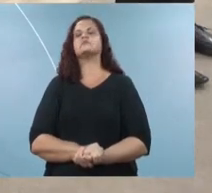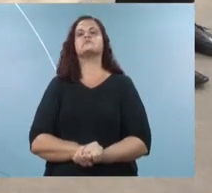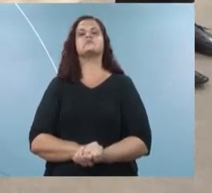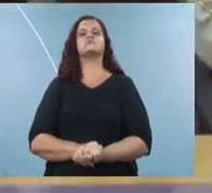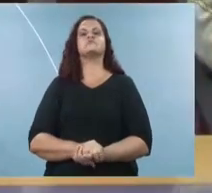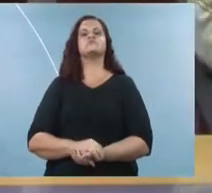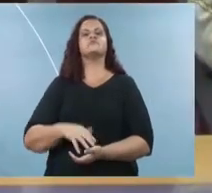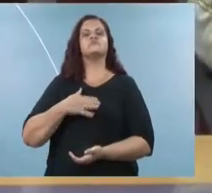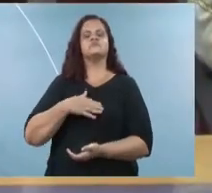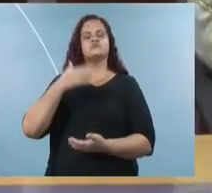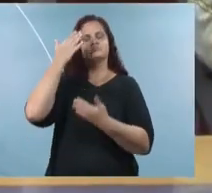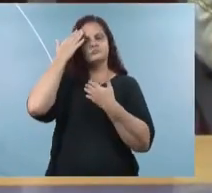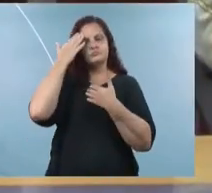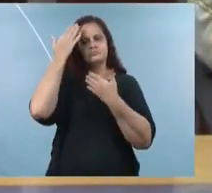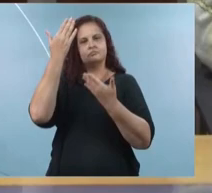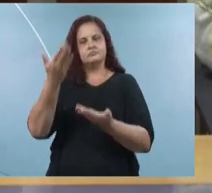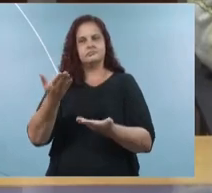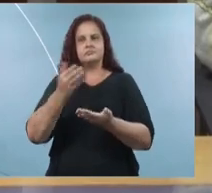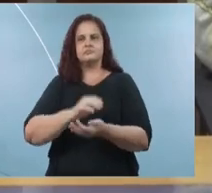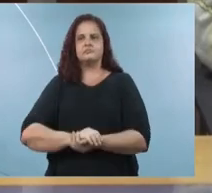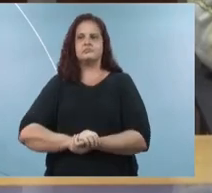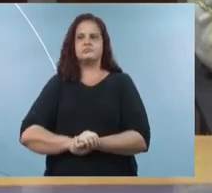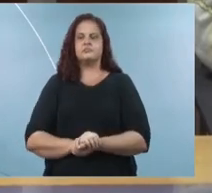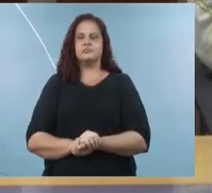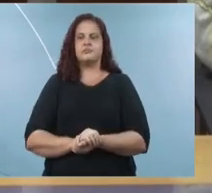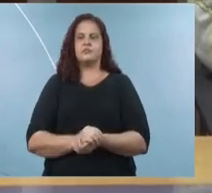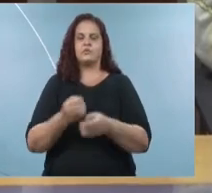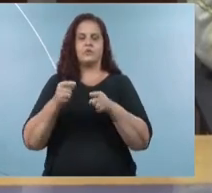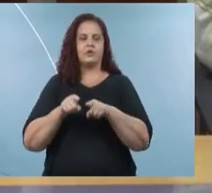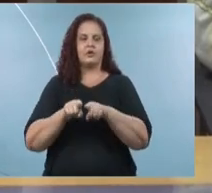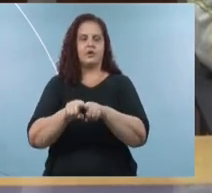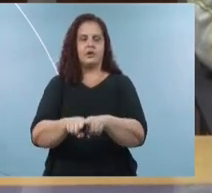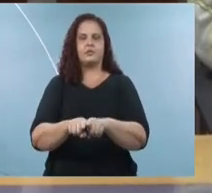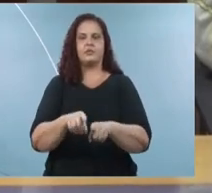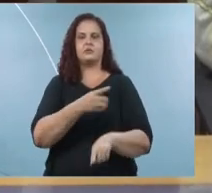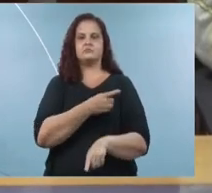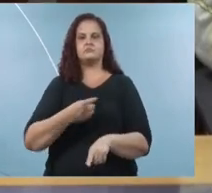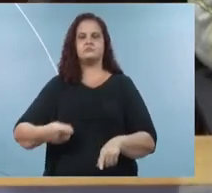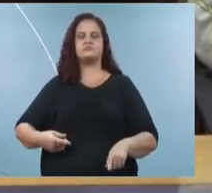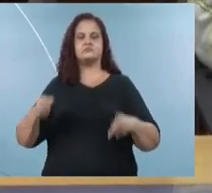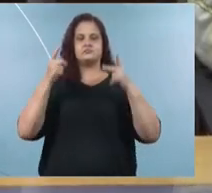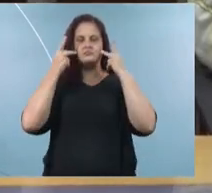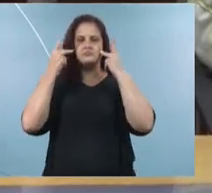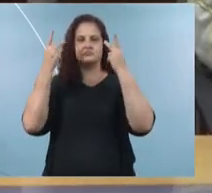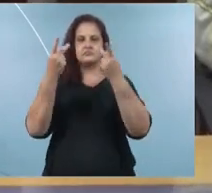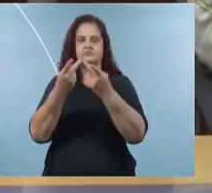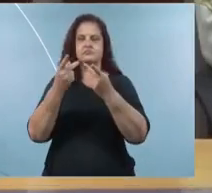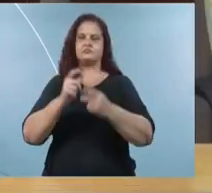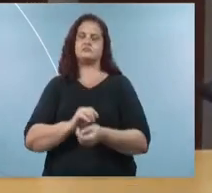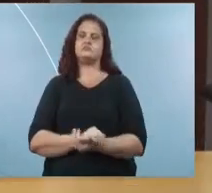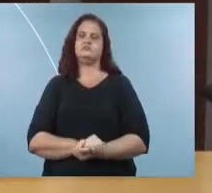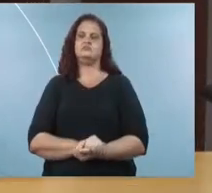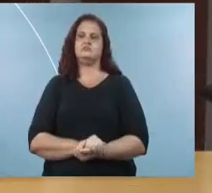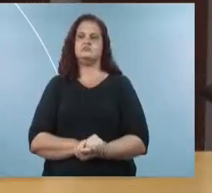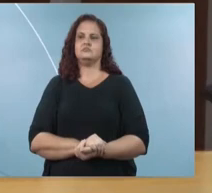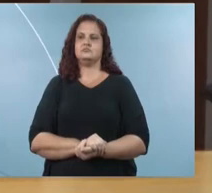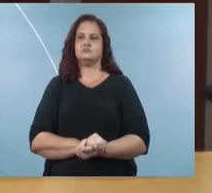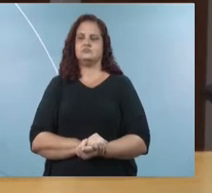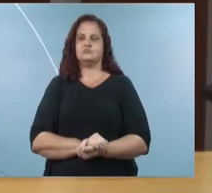Gostaria de agradecer aqui a parceria com o deputado Hermano Moraes, que